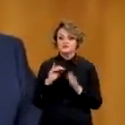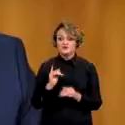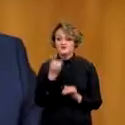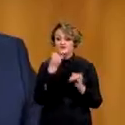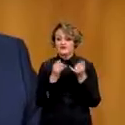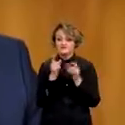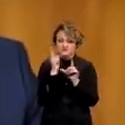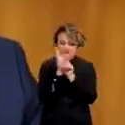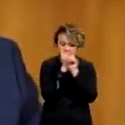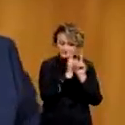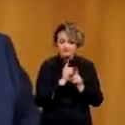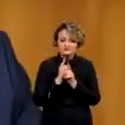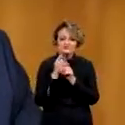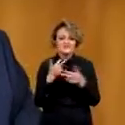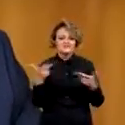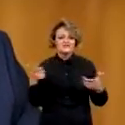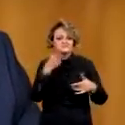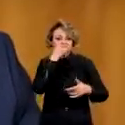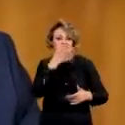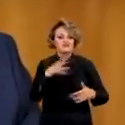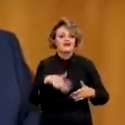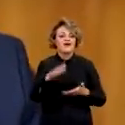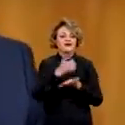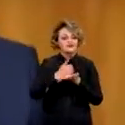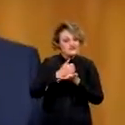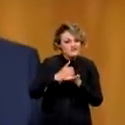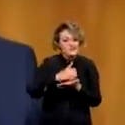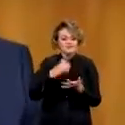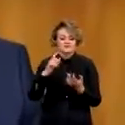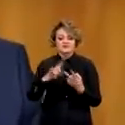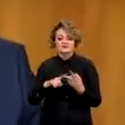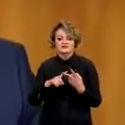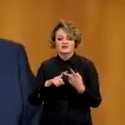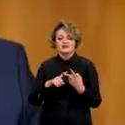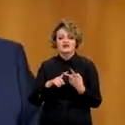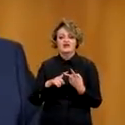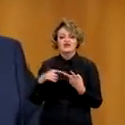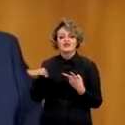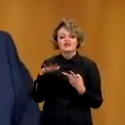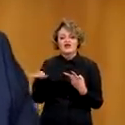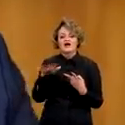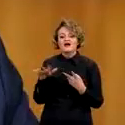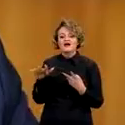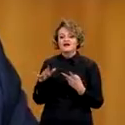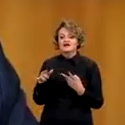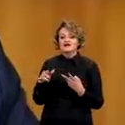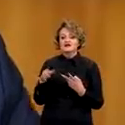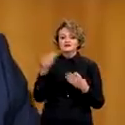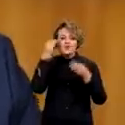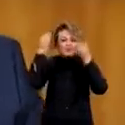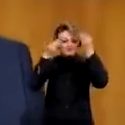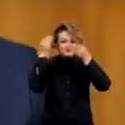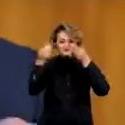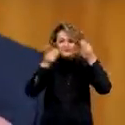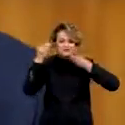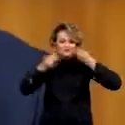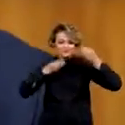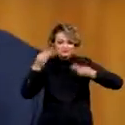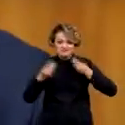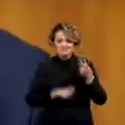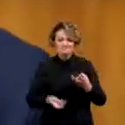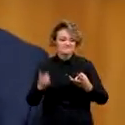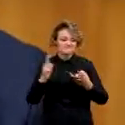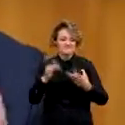encontrar coisas extraordinárias para a indústria de fármaco, a gente pode encontrar coisas extraordinárias para a indústria de comércio, de cosméticos. Ou